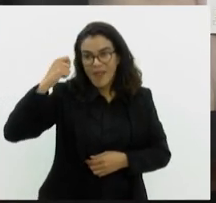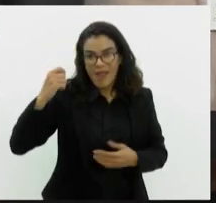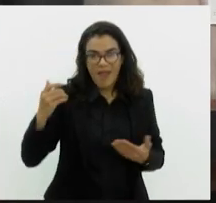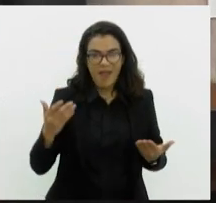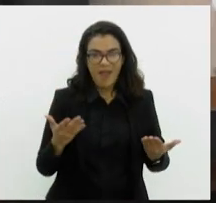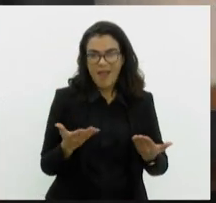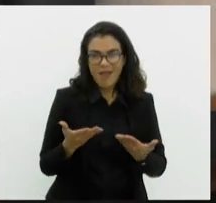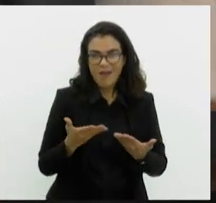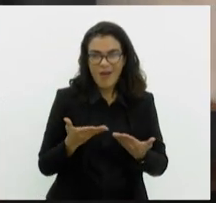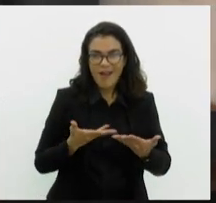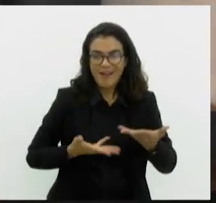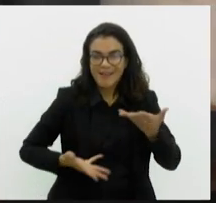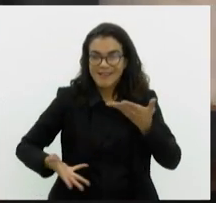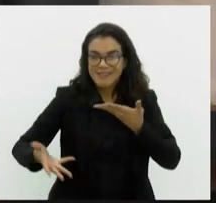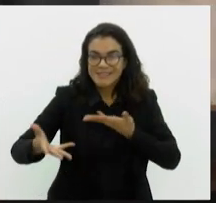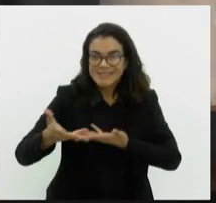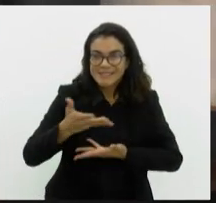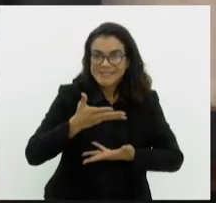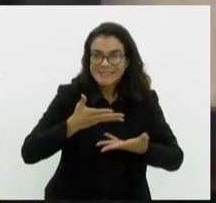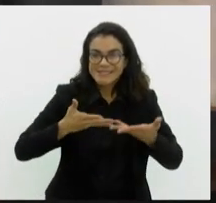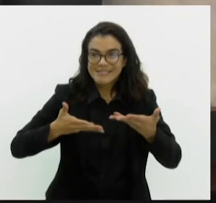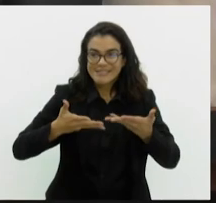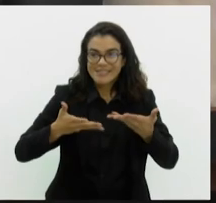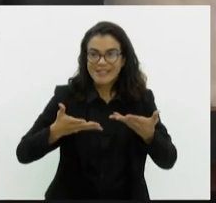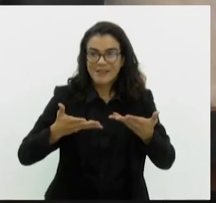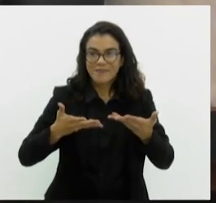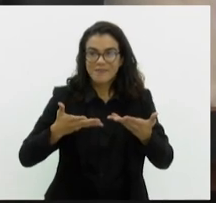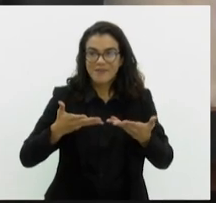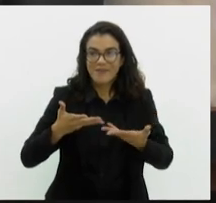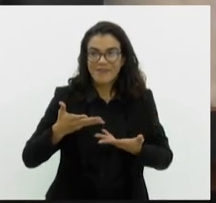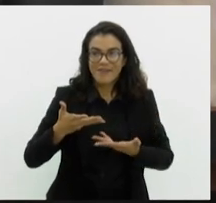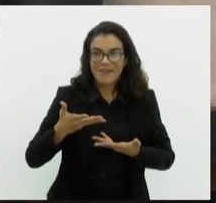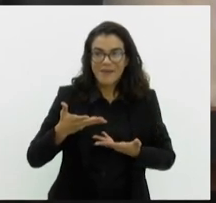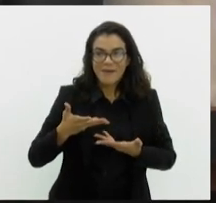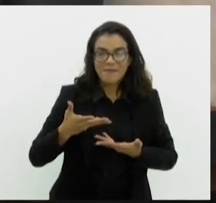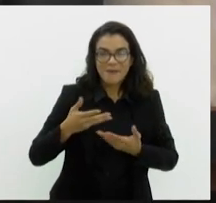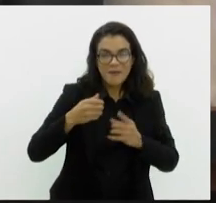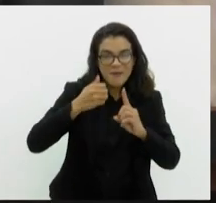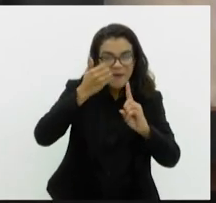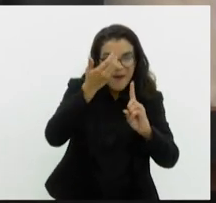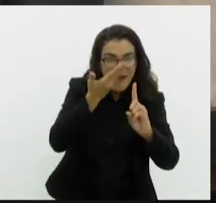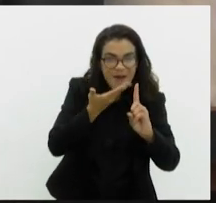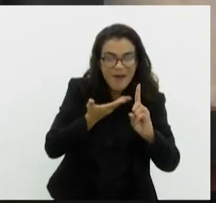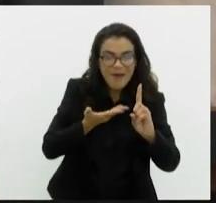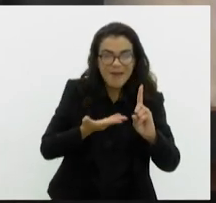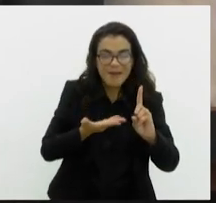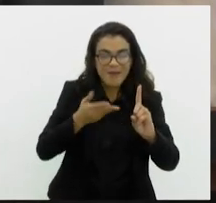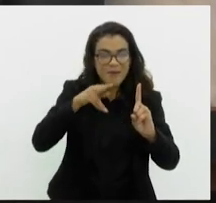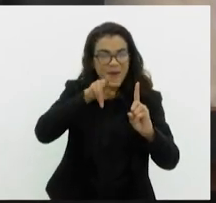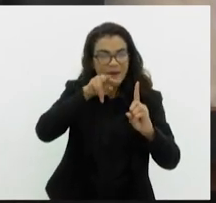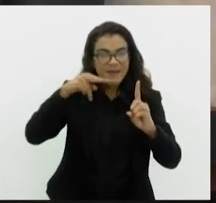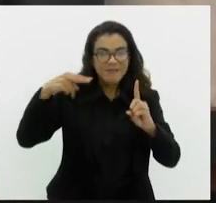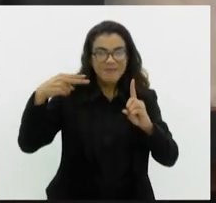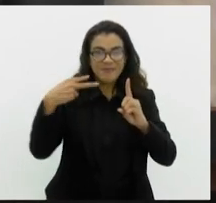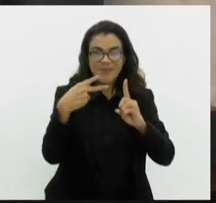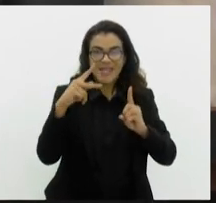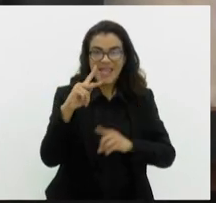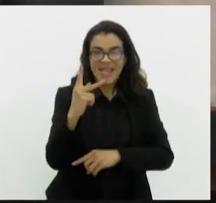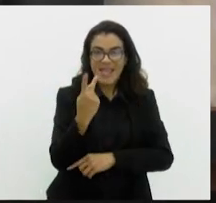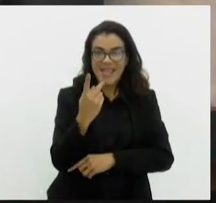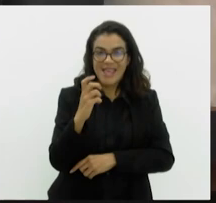e poder compartilhar essas palavras, chegar aqui e poder fazer parte dessa homenagem, trazendo a perspectiva de uma Helena